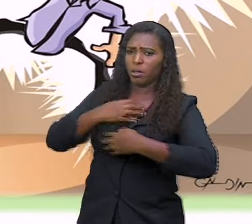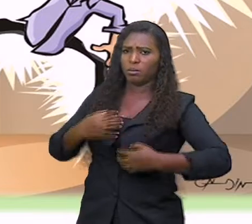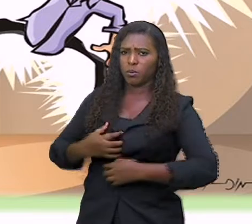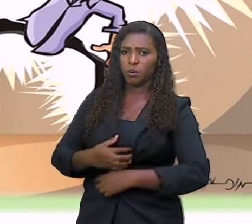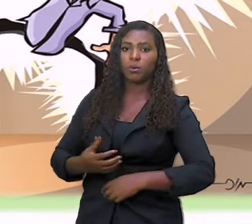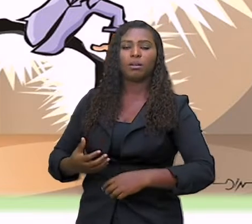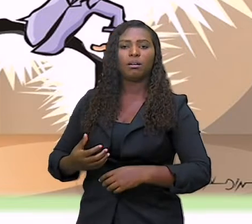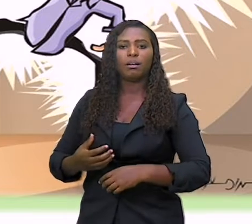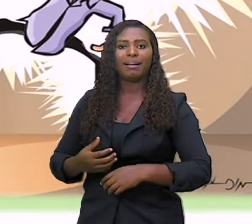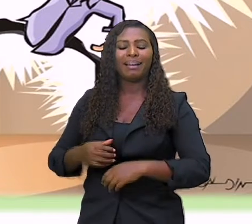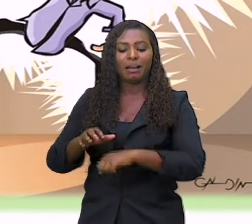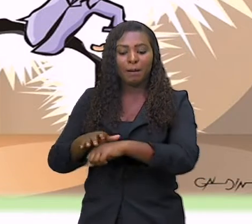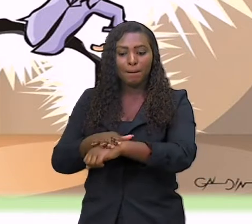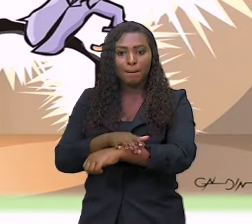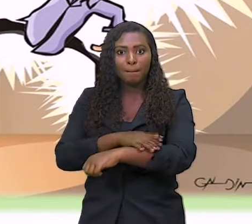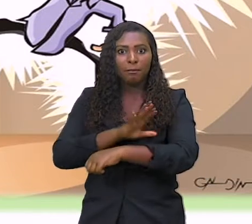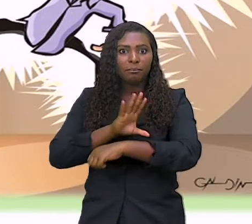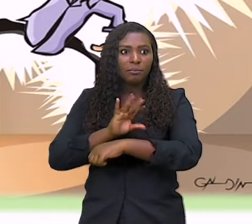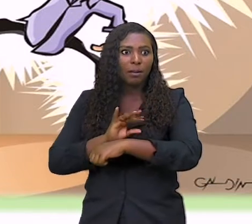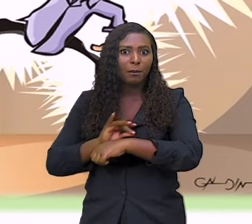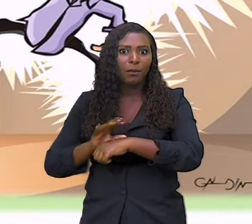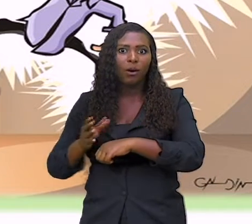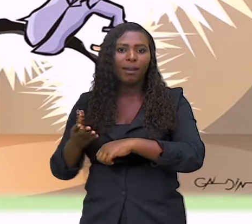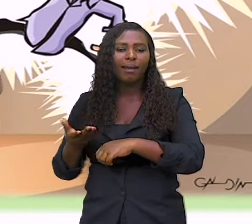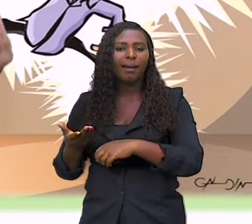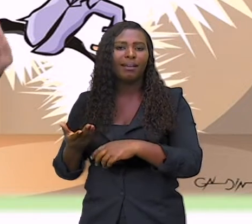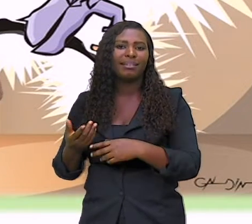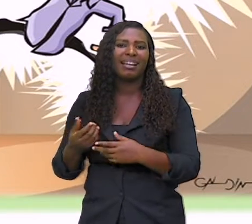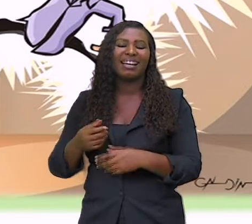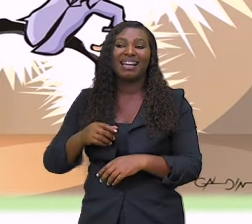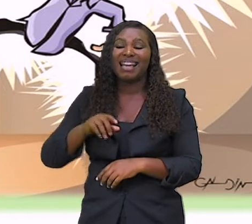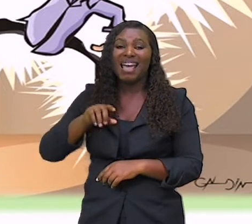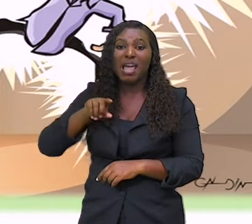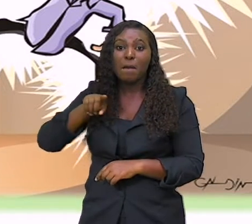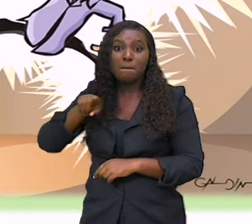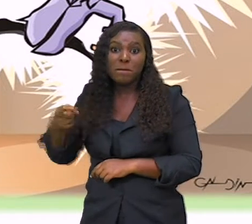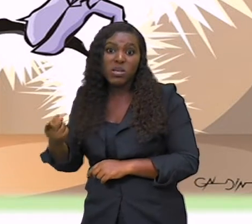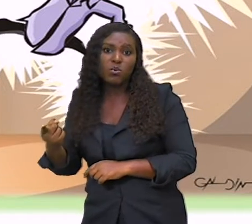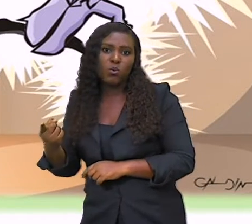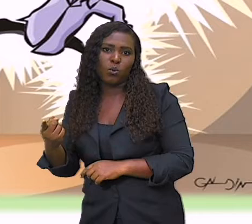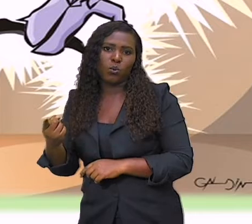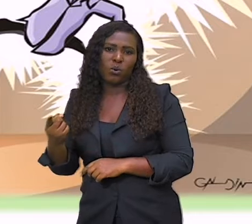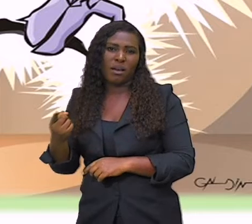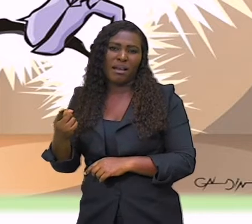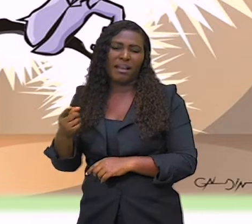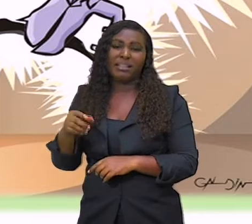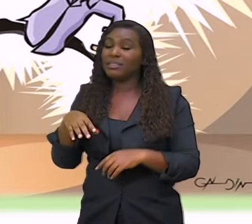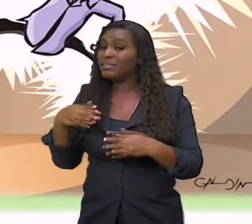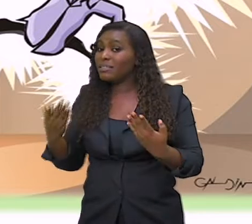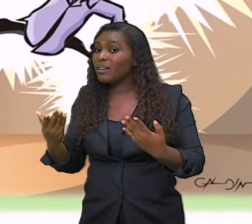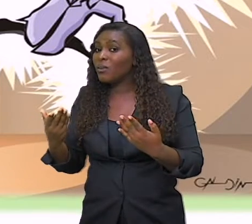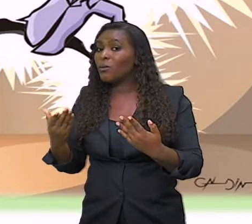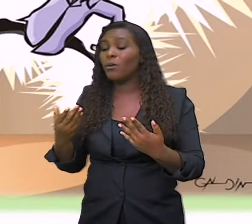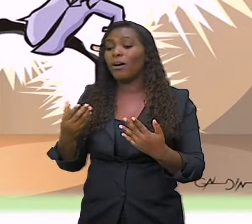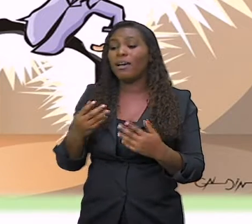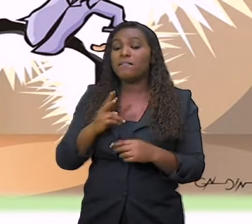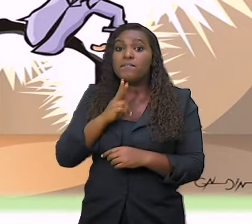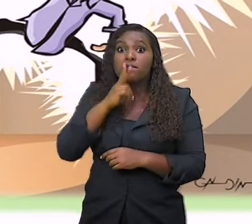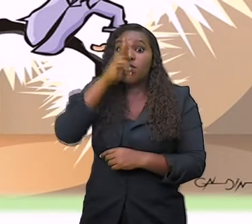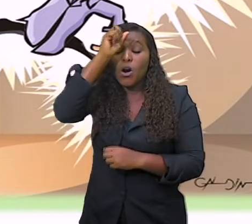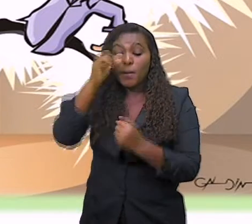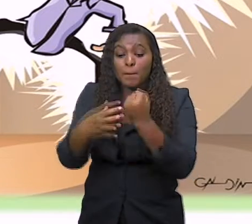1.000, ou seja, conclui-se que a corrente elétrica não é brinquedo, pois